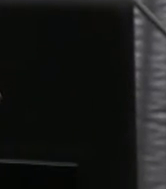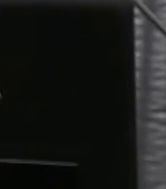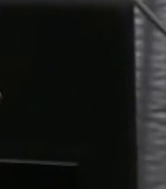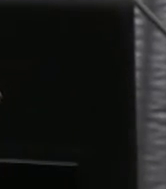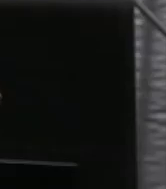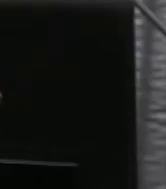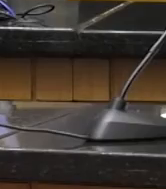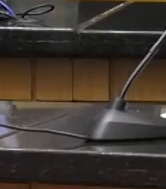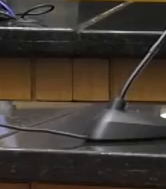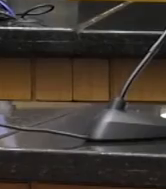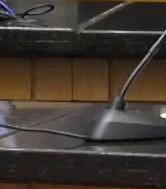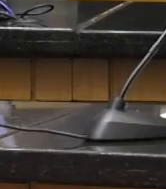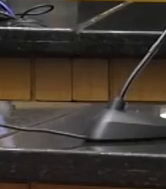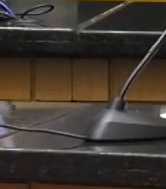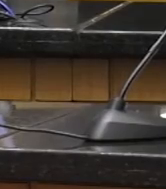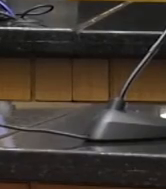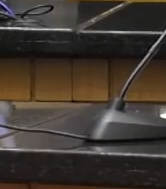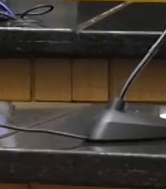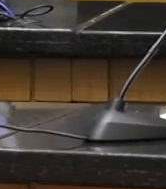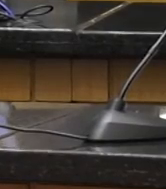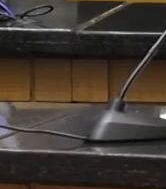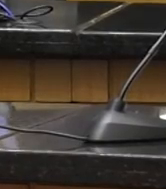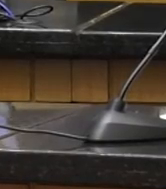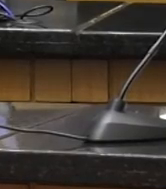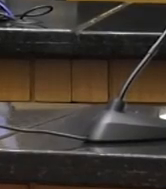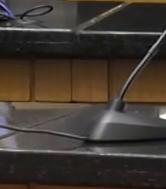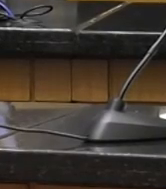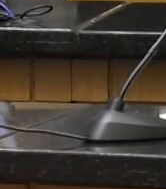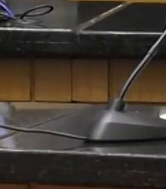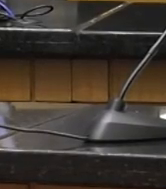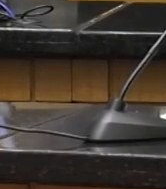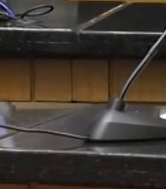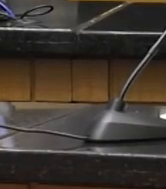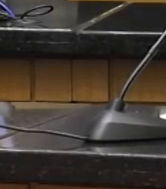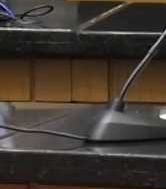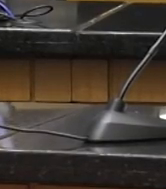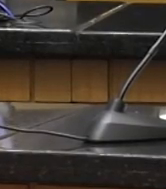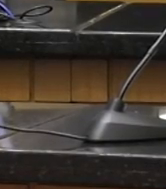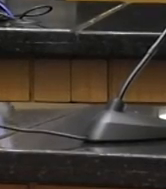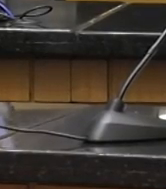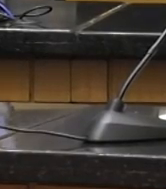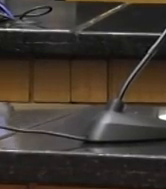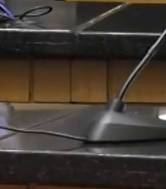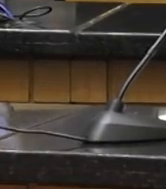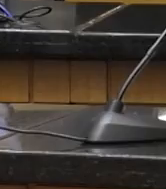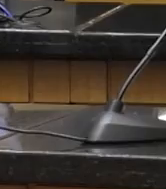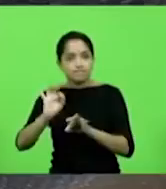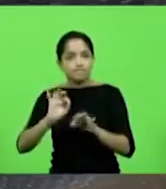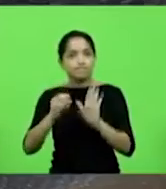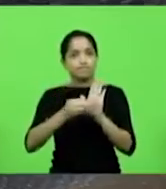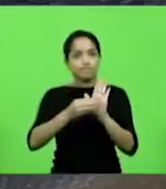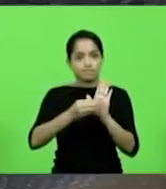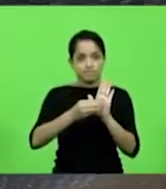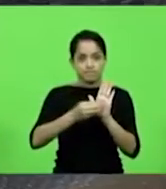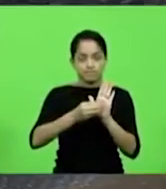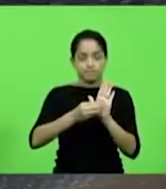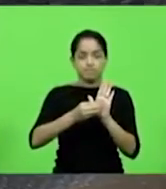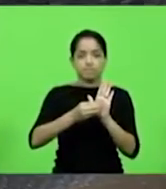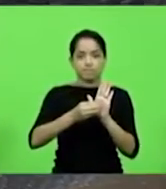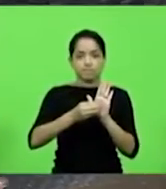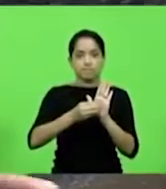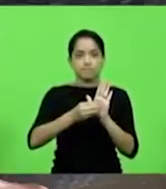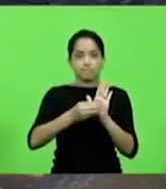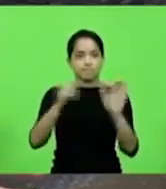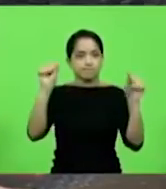do Planalto Norte, em especial da SC-477, entre Canoinhas e Papanduva. E ela está em